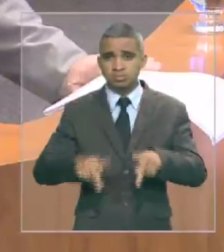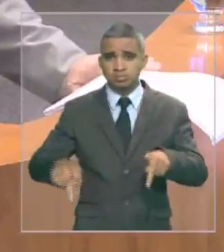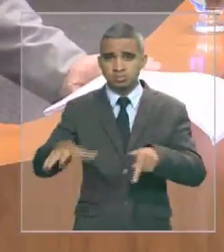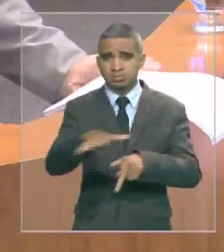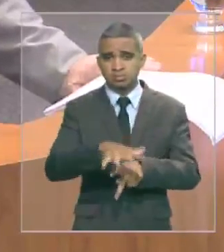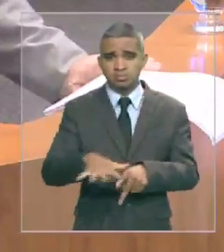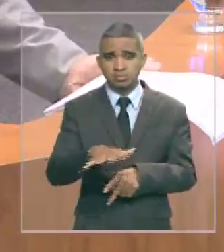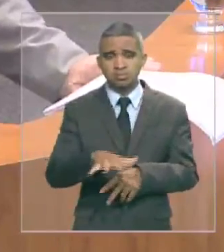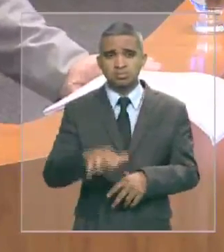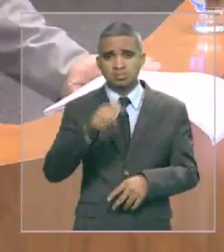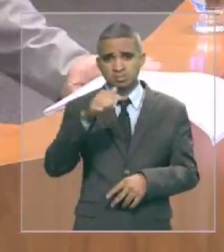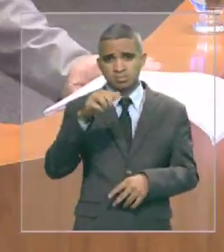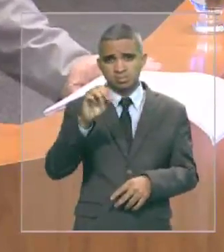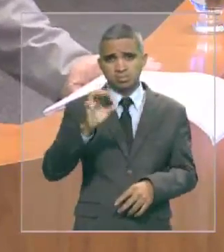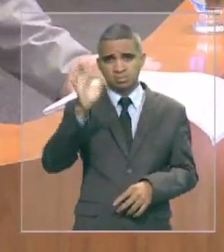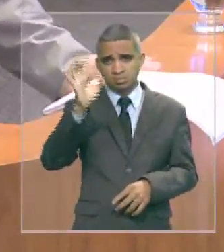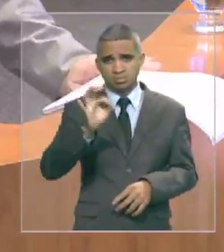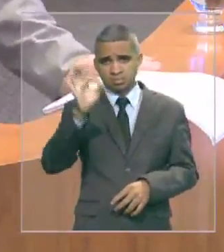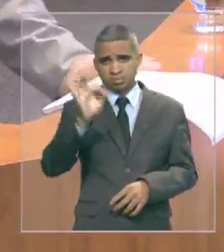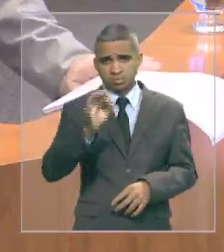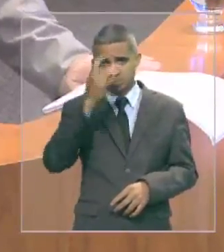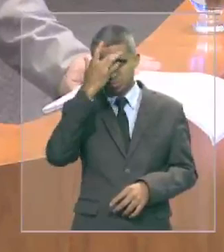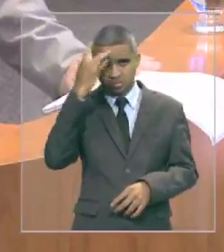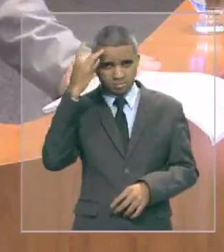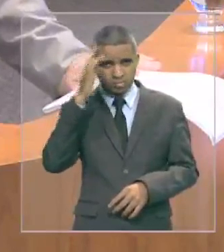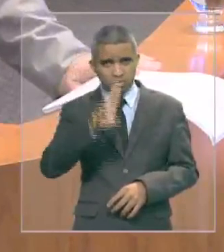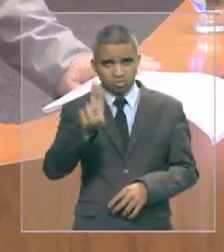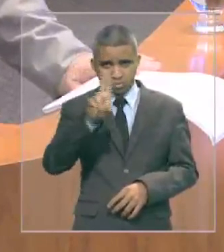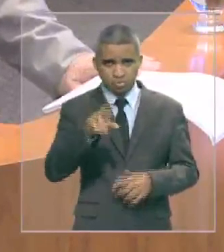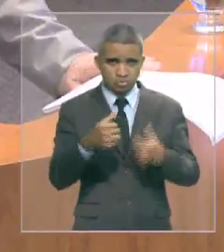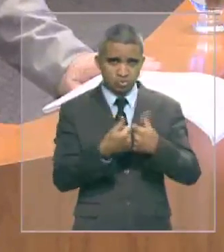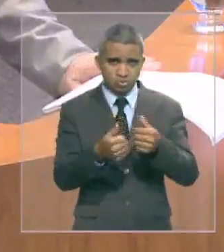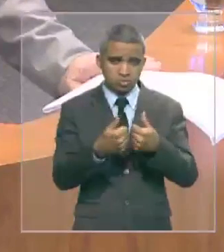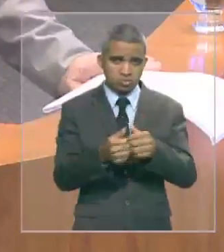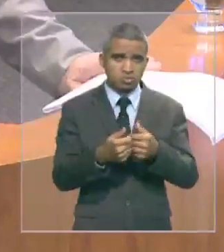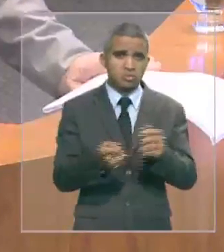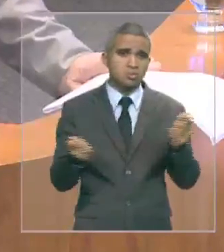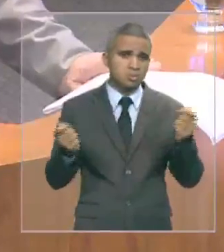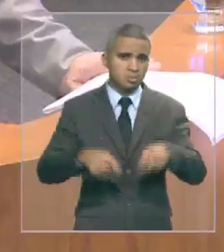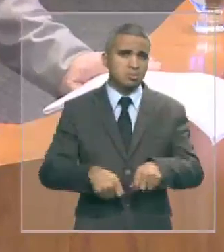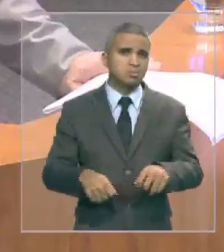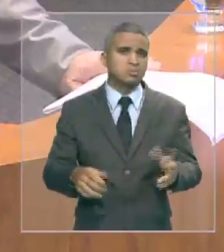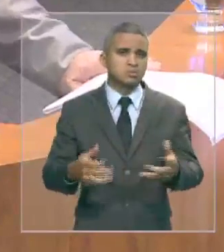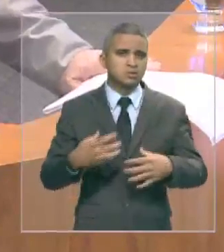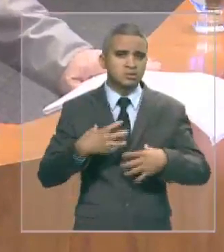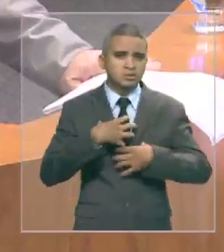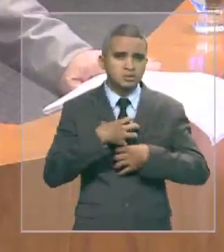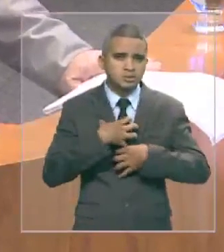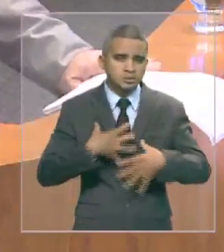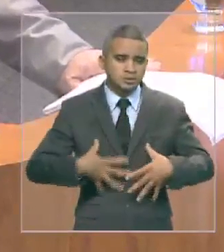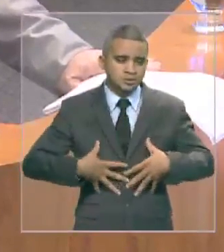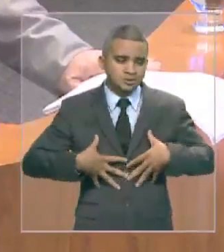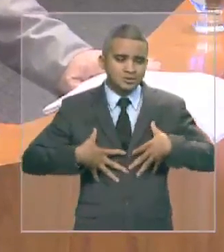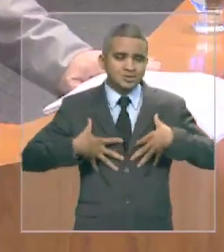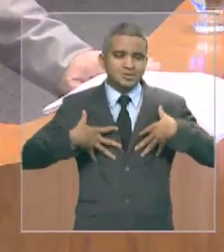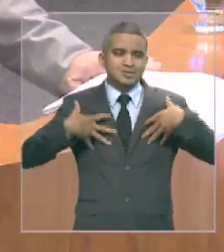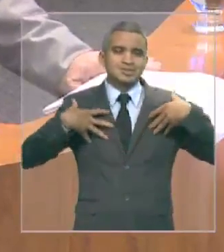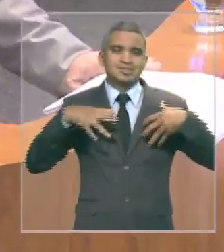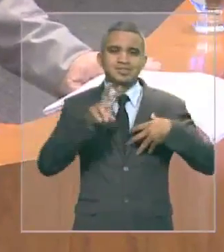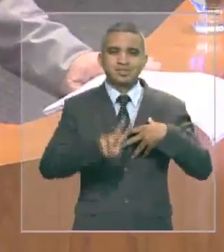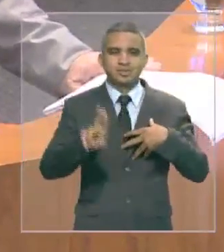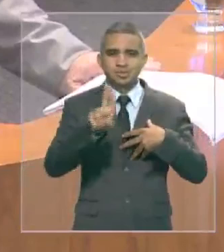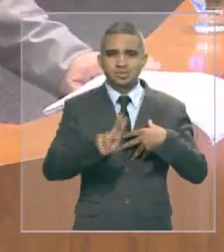estes 70% que se revelaram, possam ficar realmente satisfeitos. Aí está o